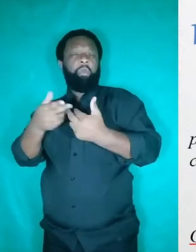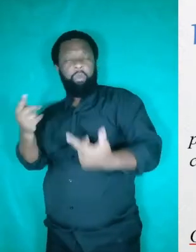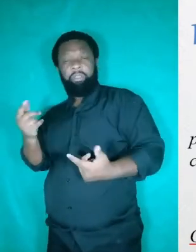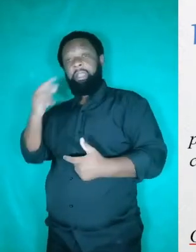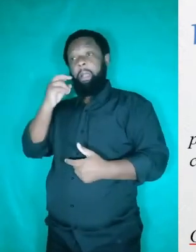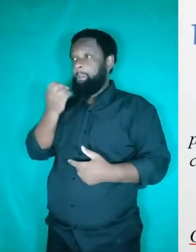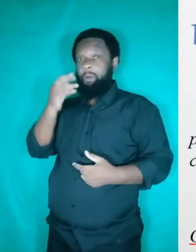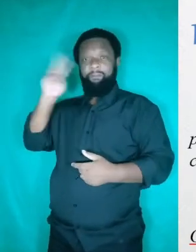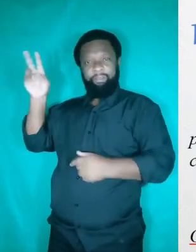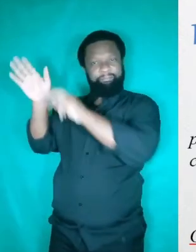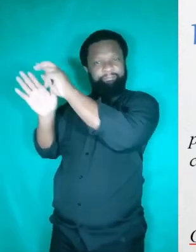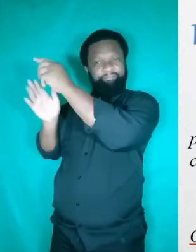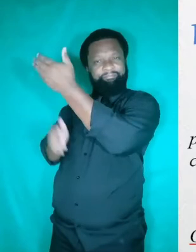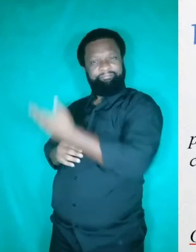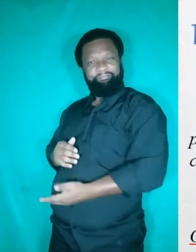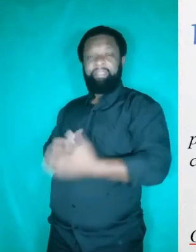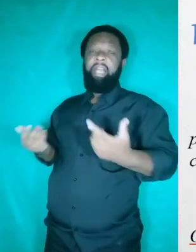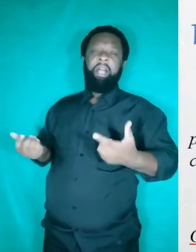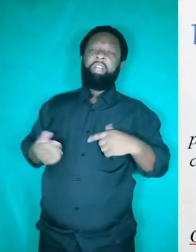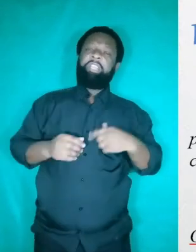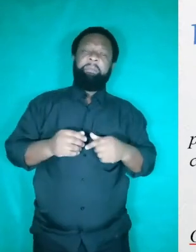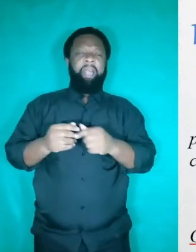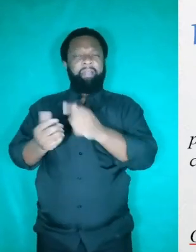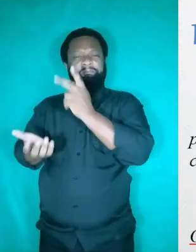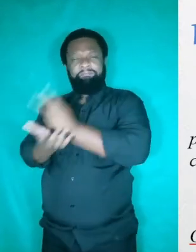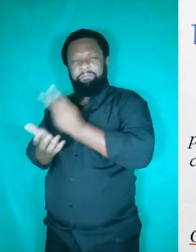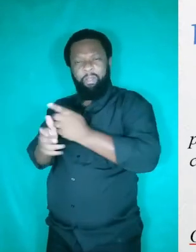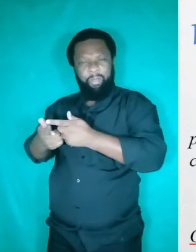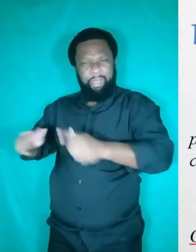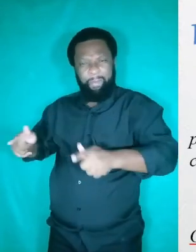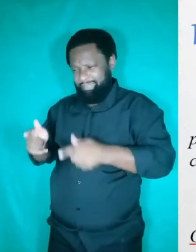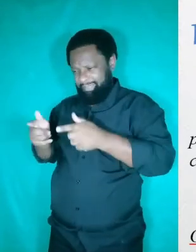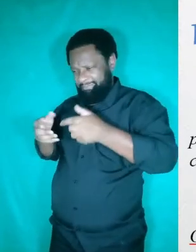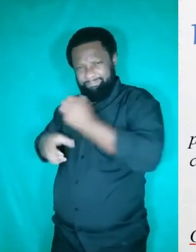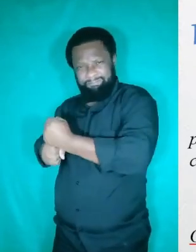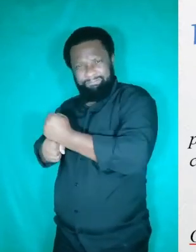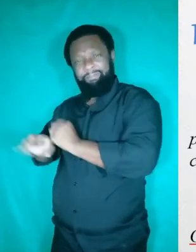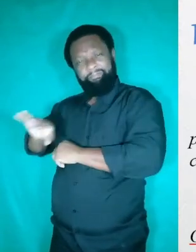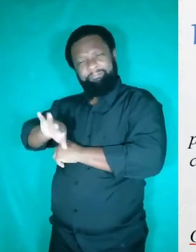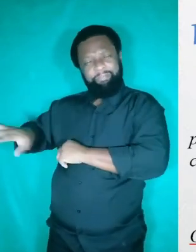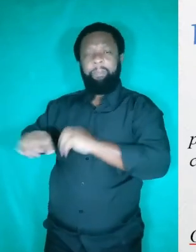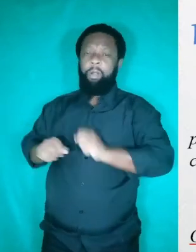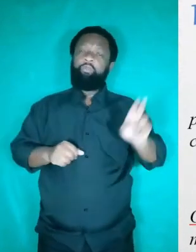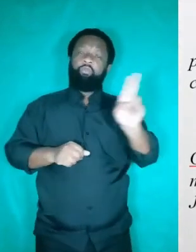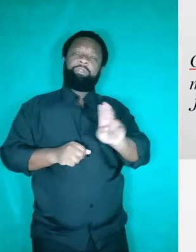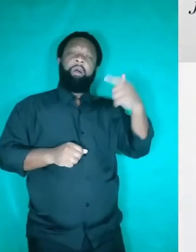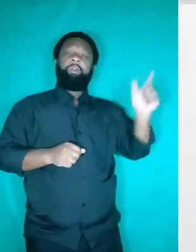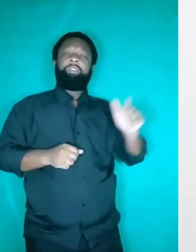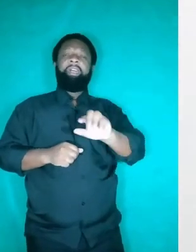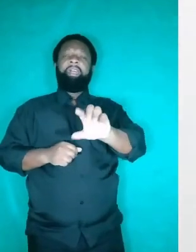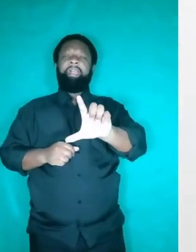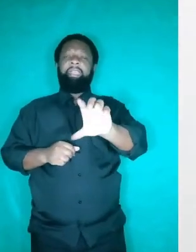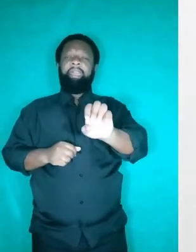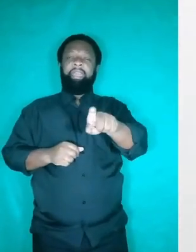Então, é bom a gente sair um pouco das formas gramaticais. Quando a gente fala em formas lexicais, a primeira